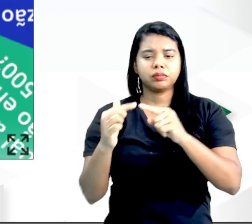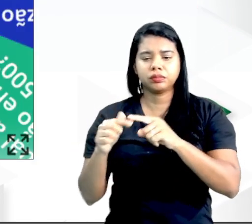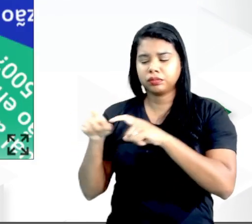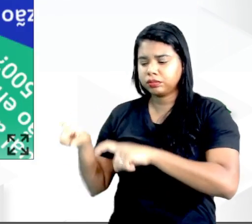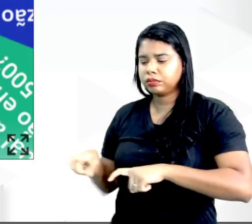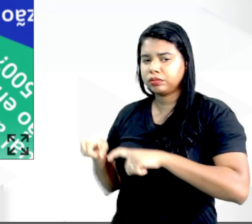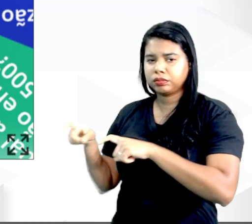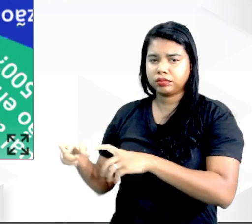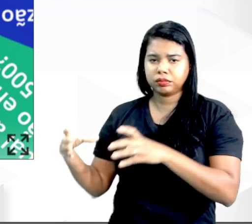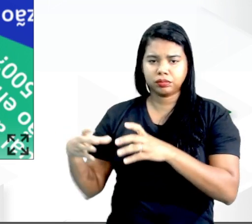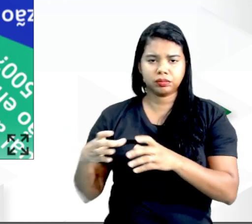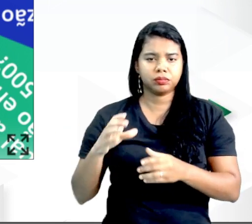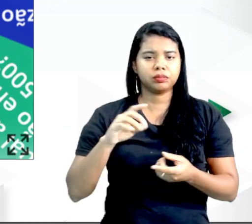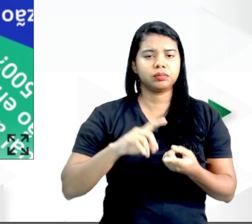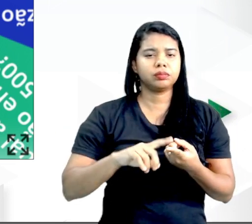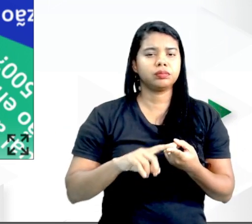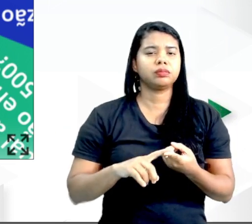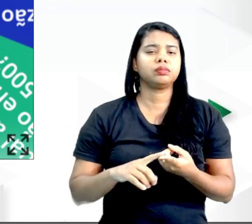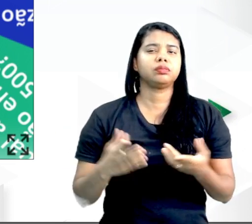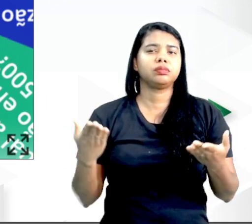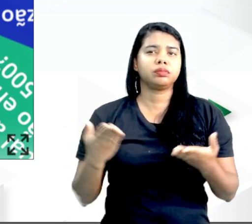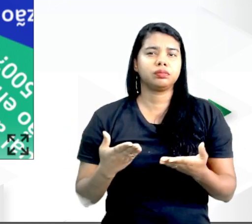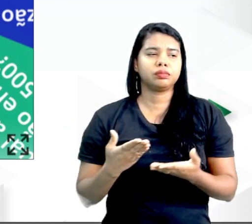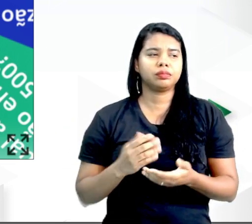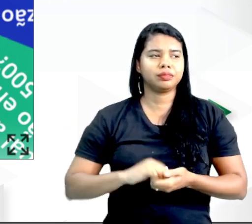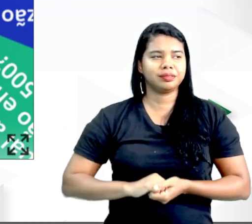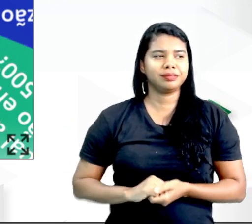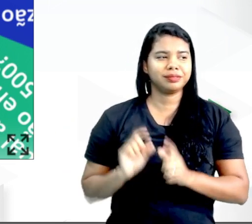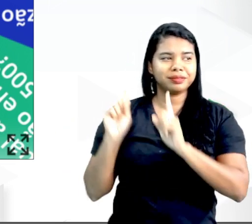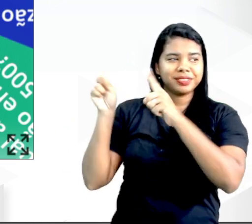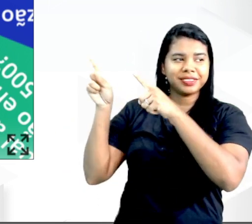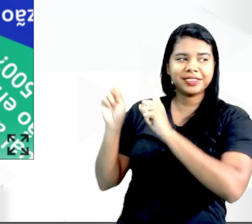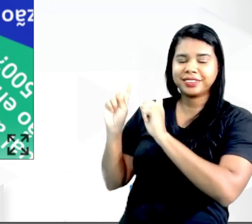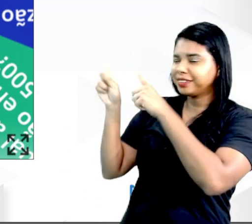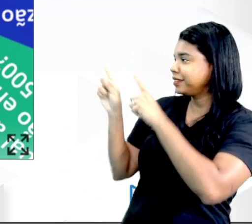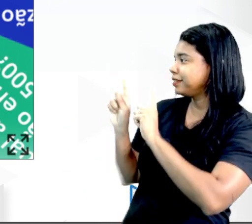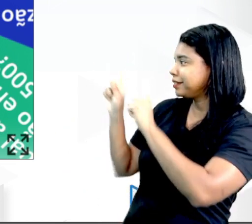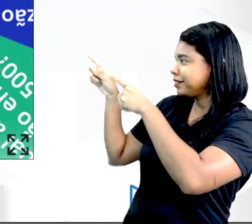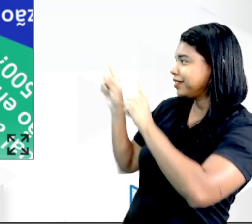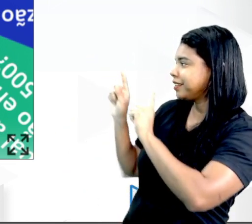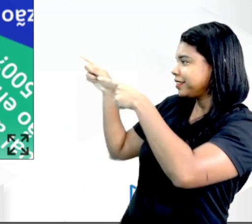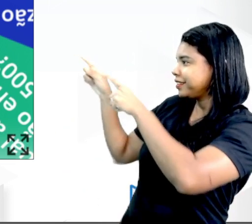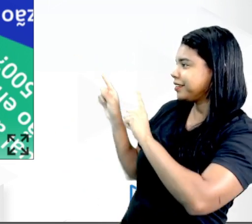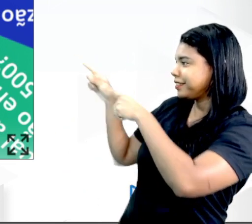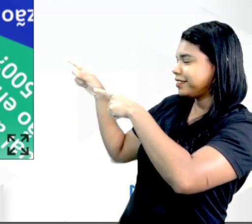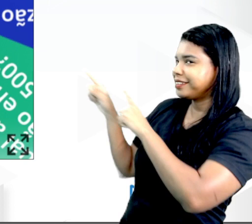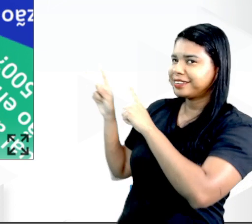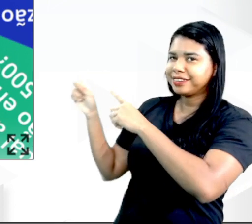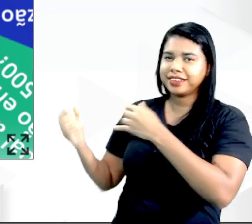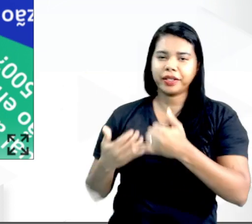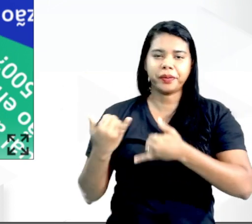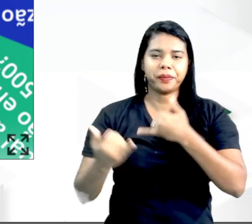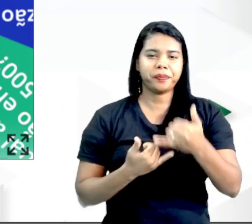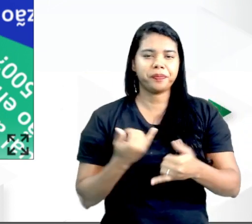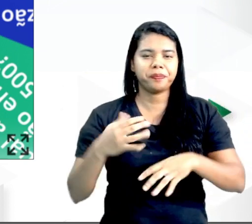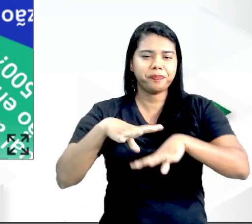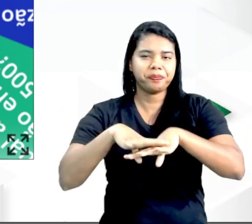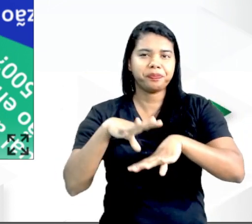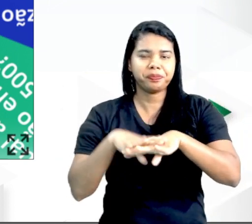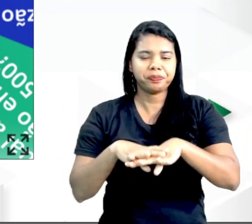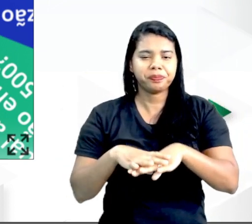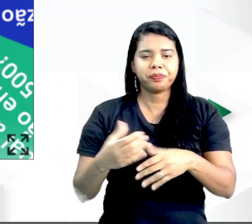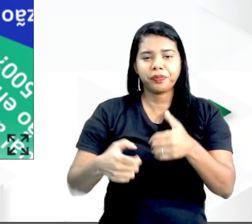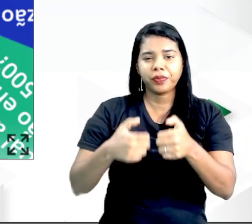rurais. Fechou? Agora, eu e a mãe de Mia vai mostrar para vocês um jogo na matemática, um jogo chamado WordWall, que é